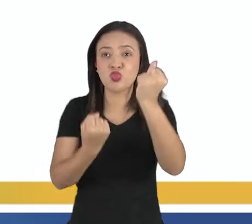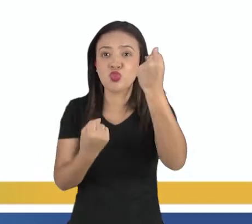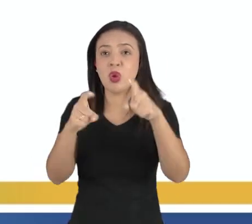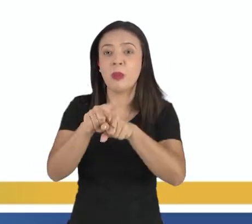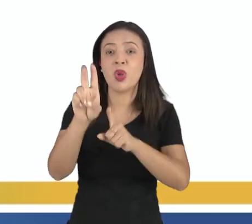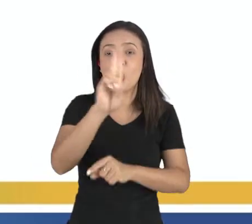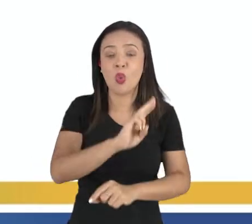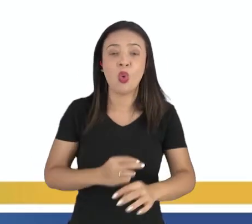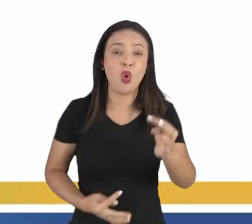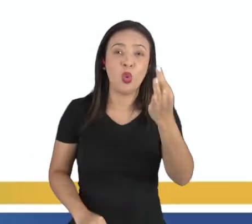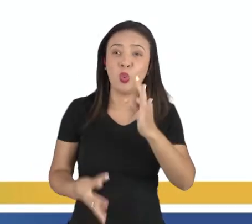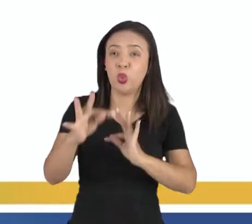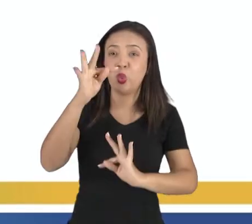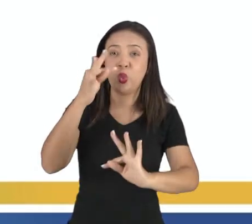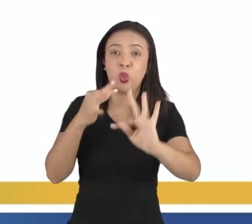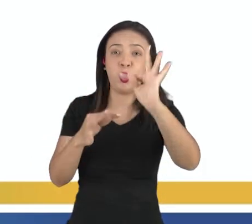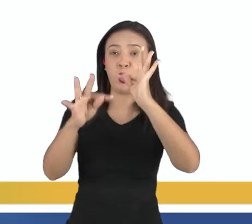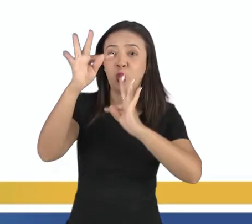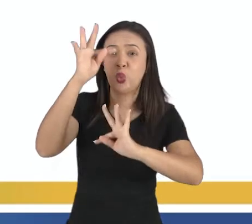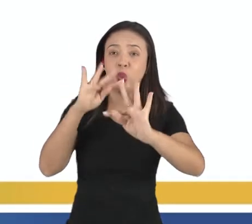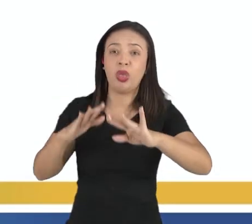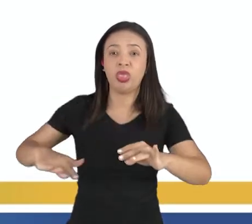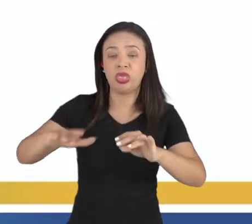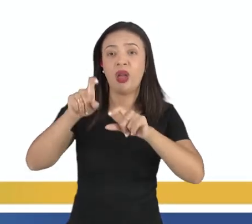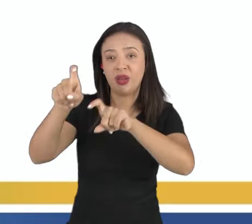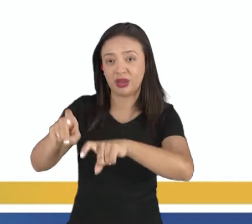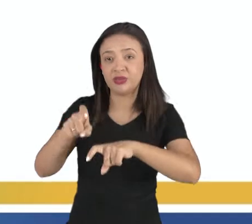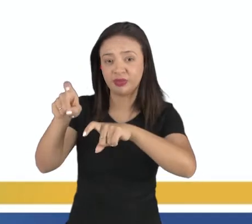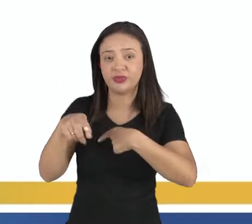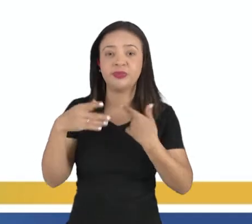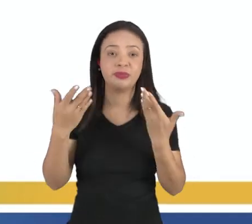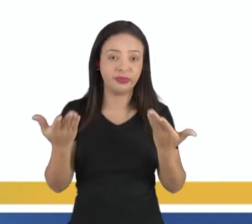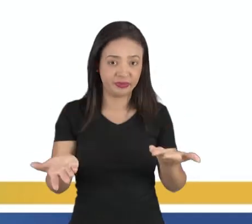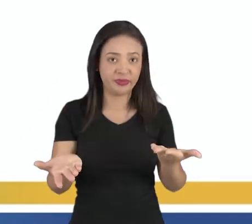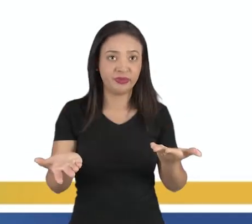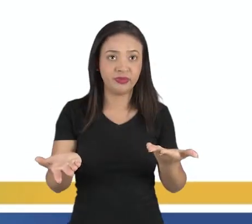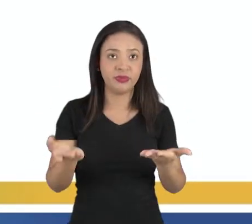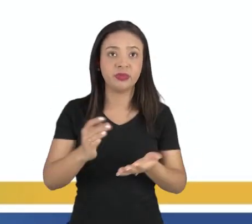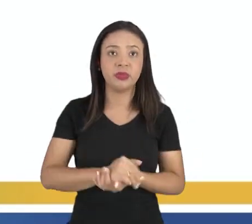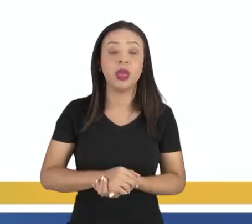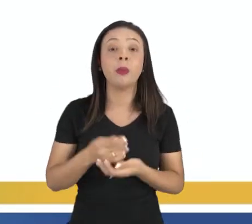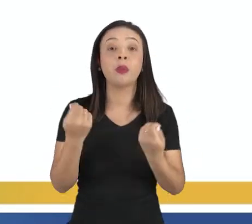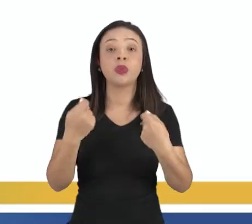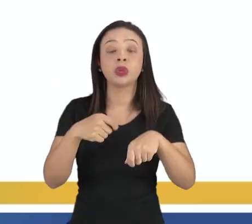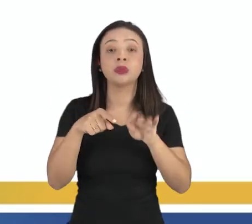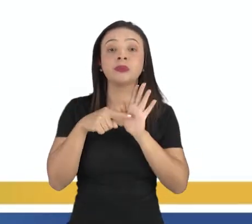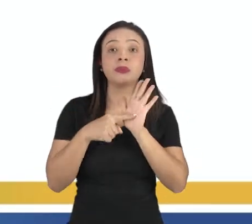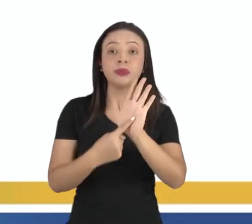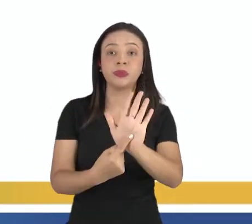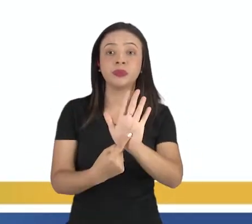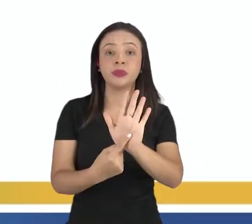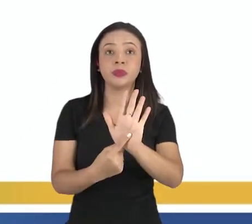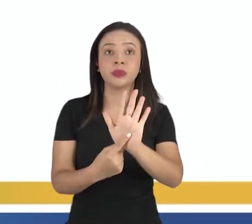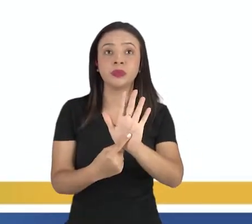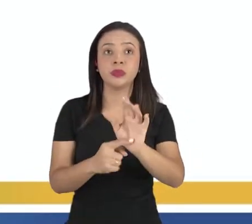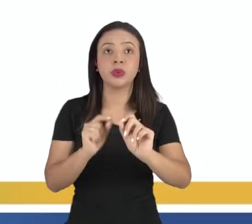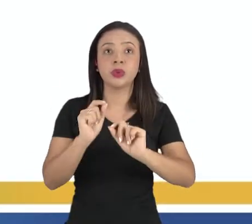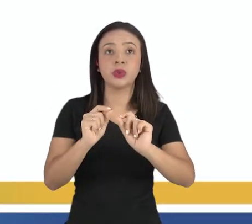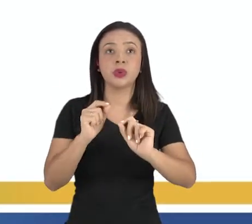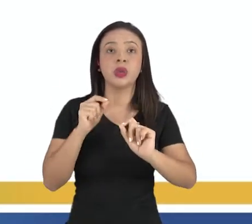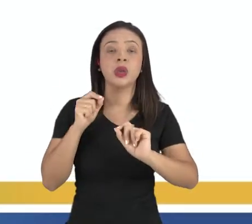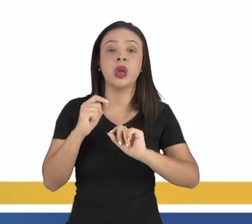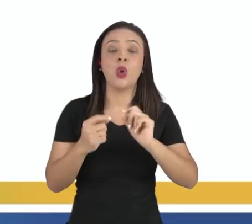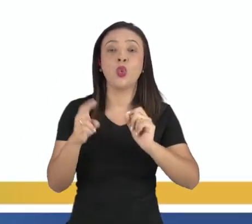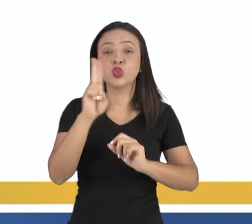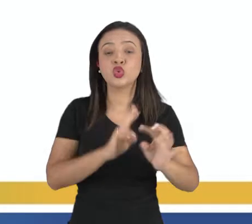de tecnologias avançadas no campo. Então, nesse caso, podemos citar, né, a